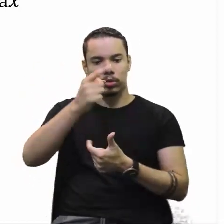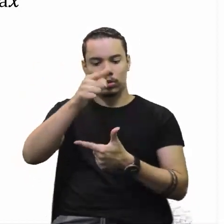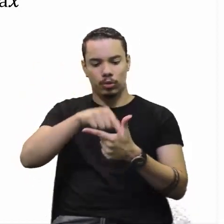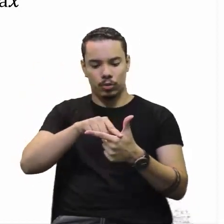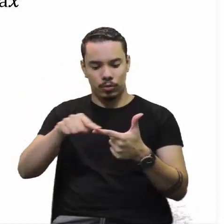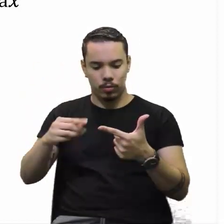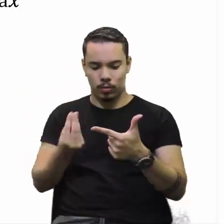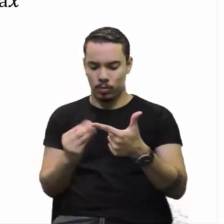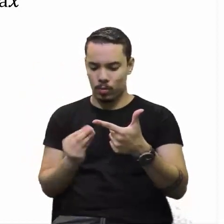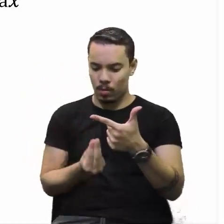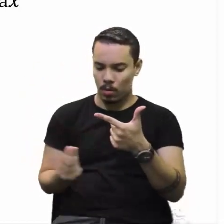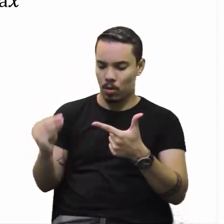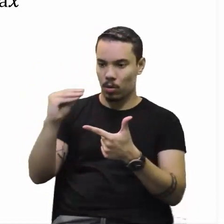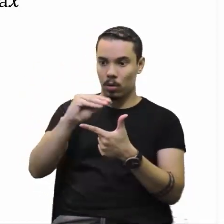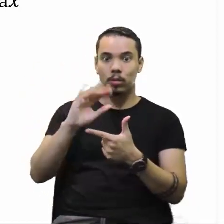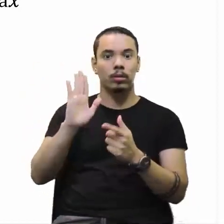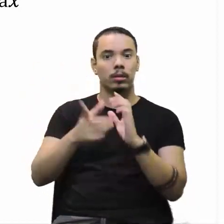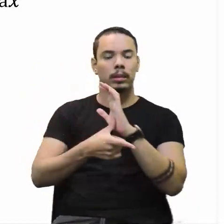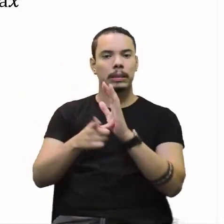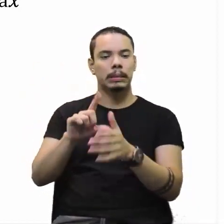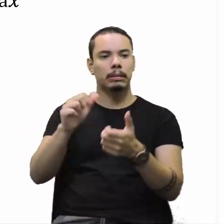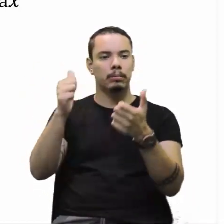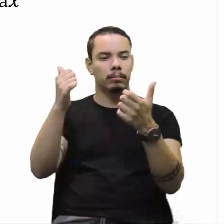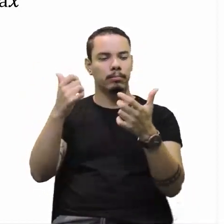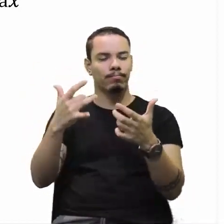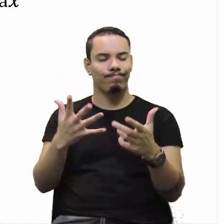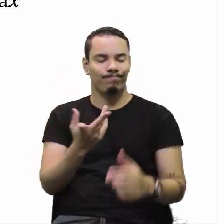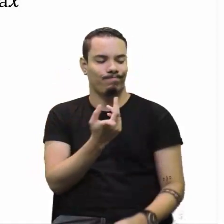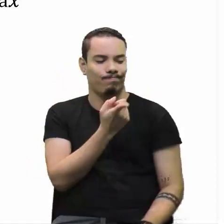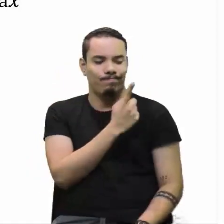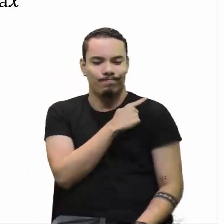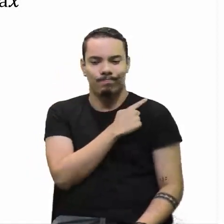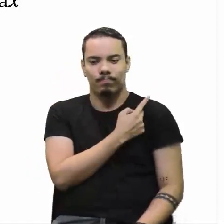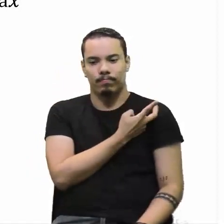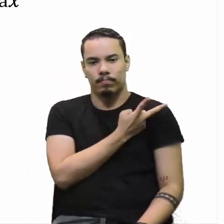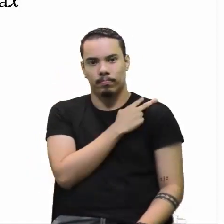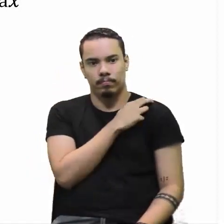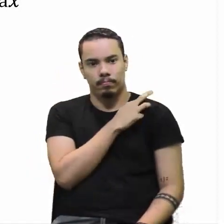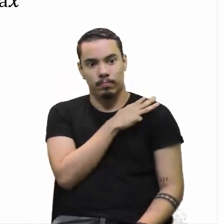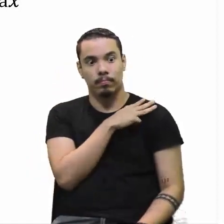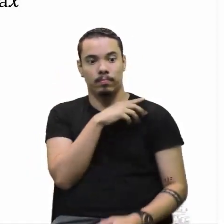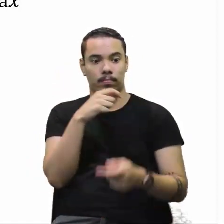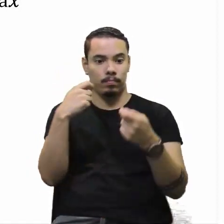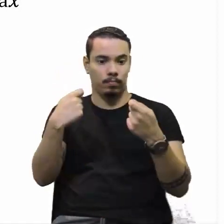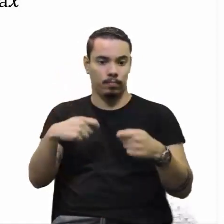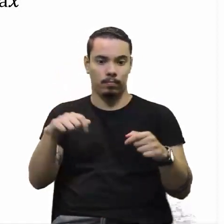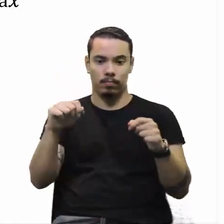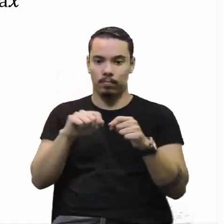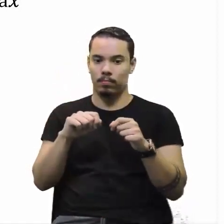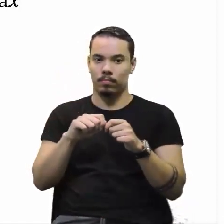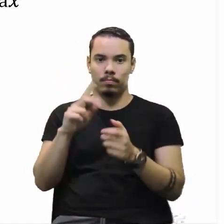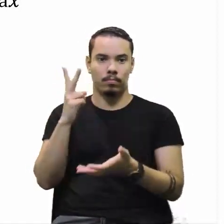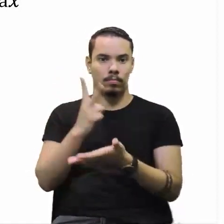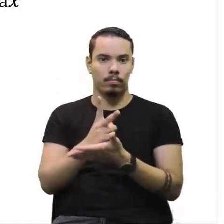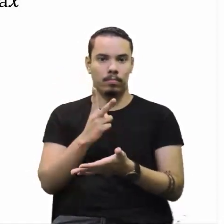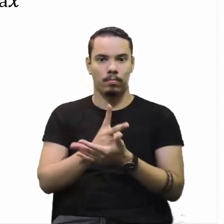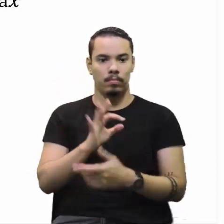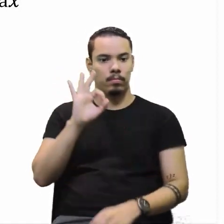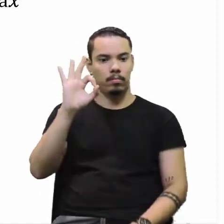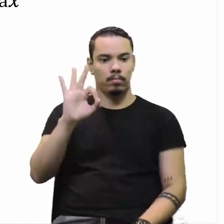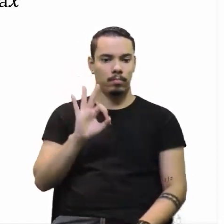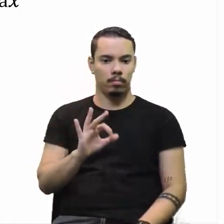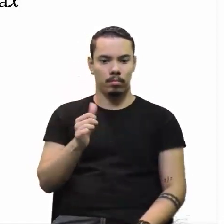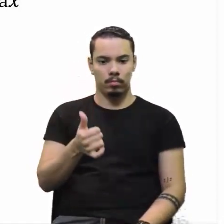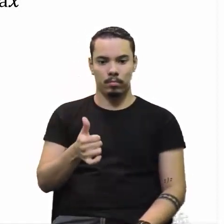dividiu. Foi falado aqui desde o primeiro ano que será necessário fazer potência de 10, então tem que estar